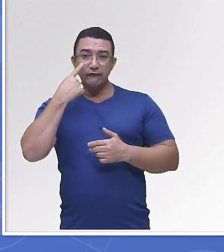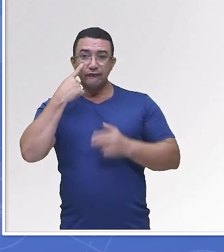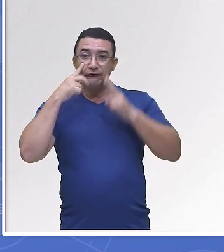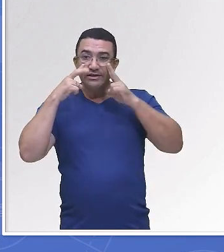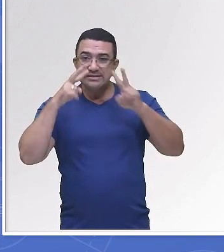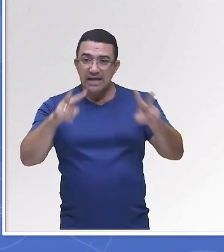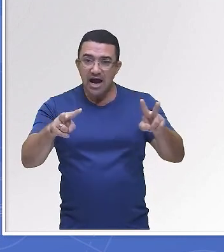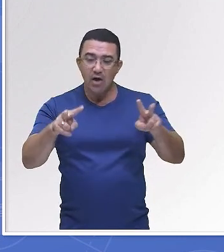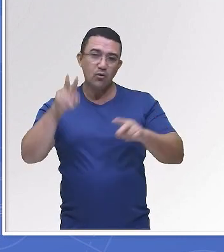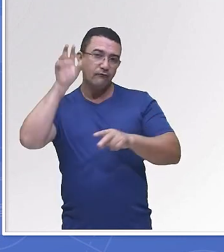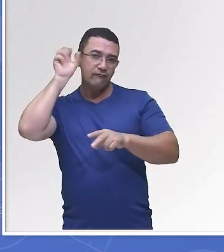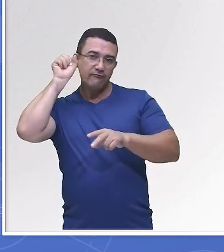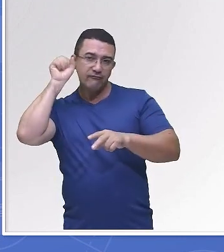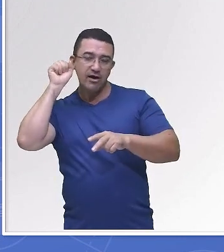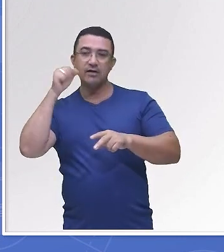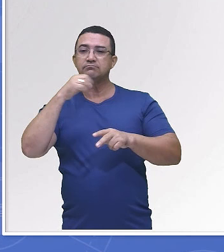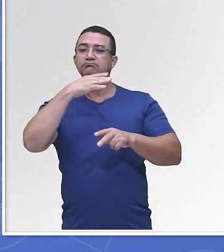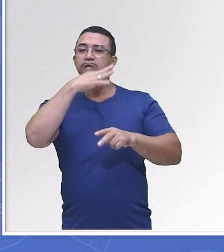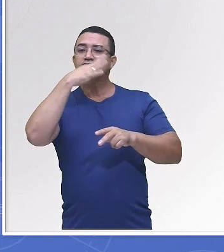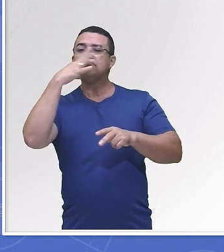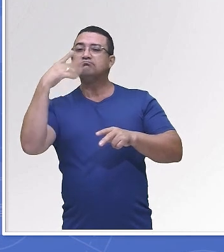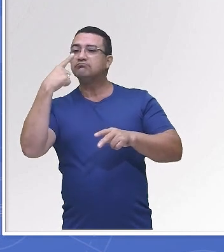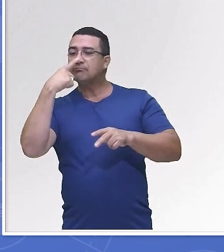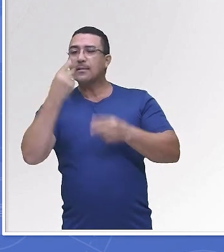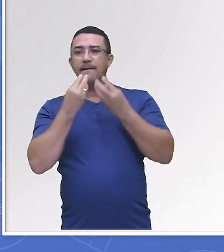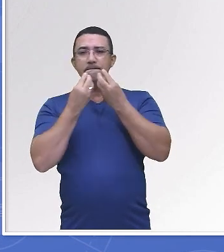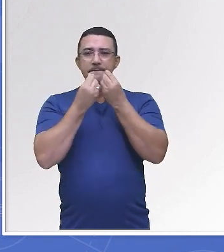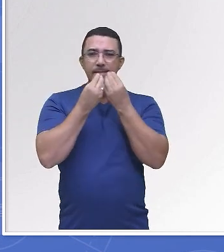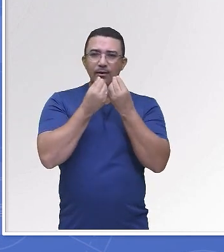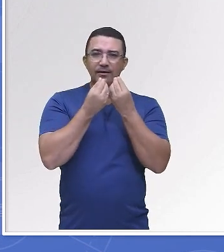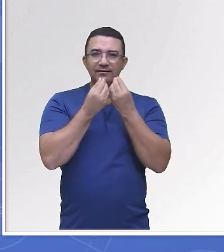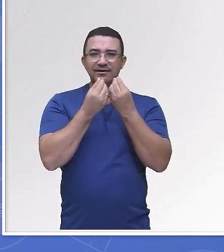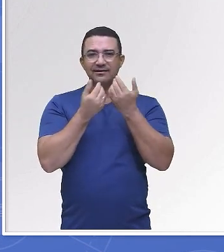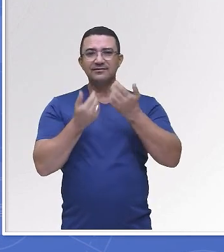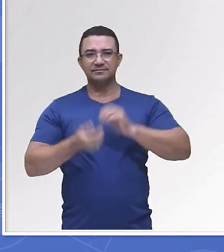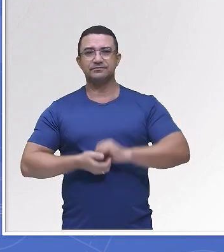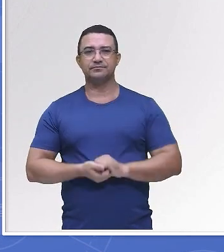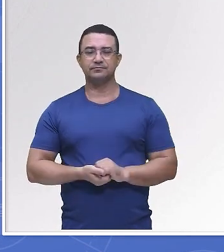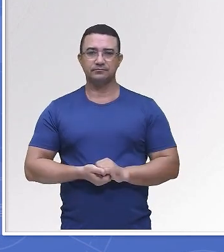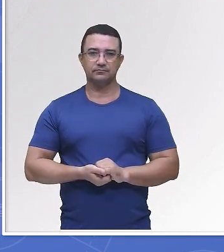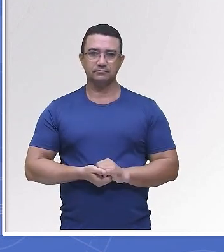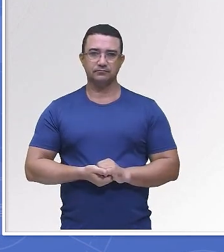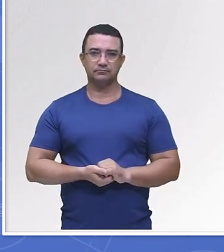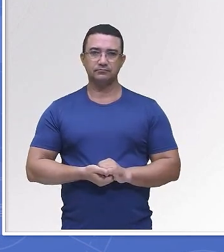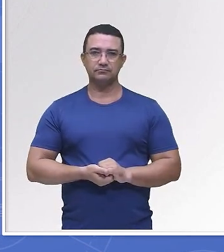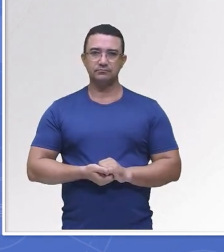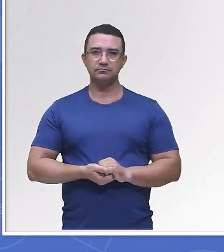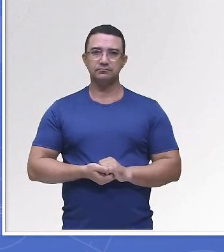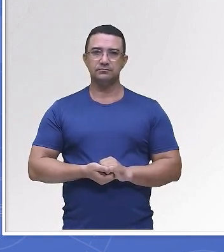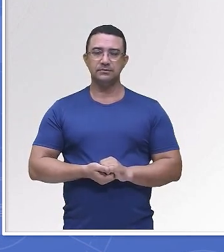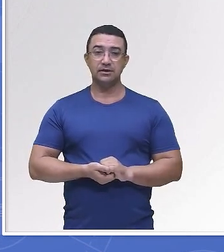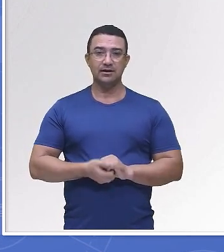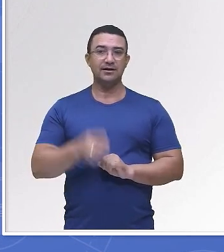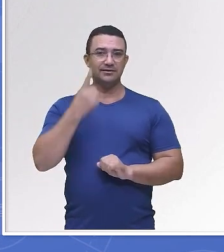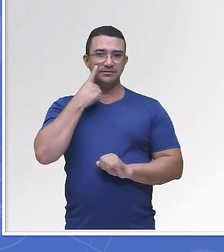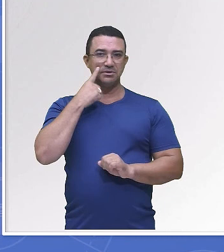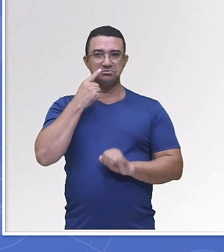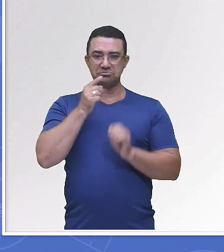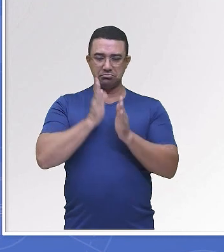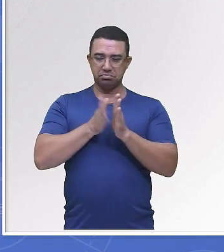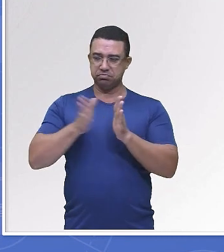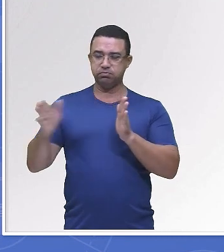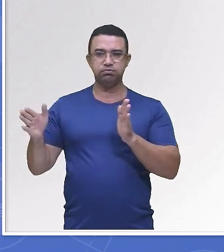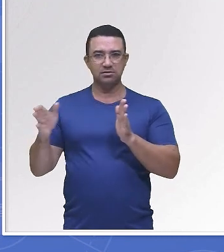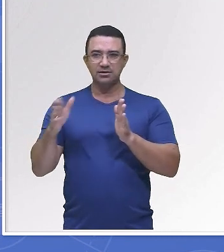lugar de exclusivamente tivéssemos usado respectivamente, aí sim teríamos a obrigação de